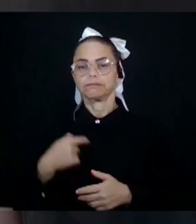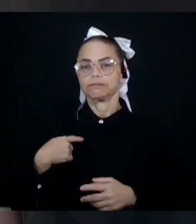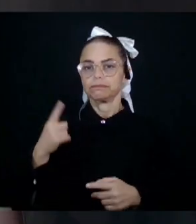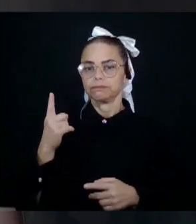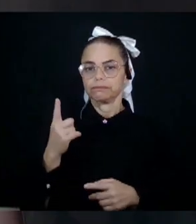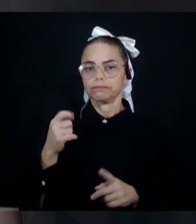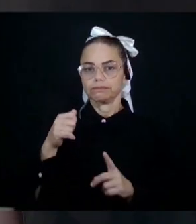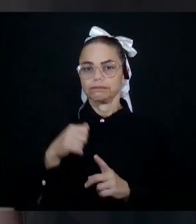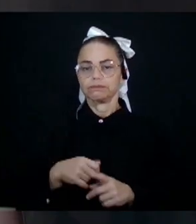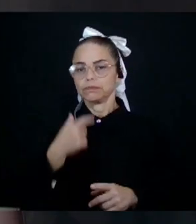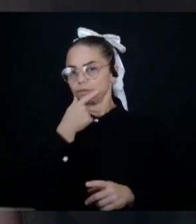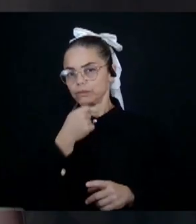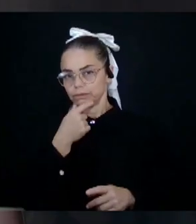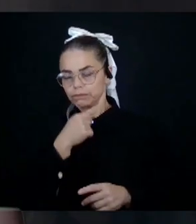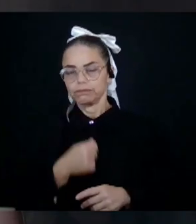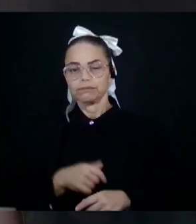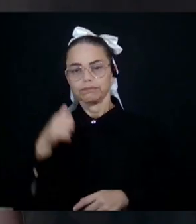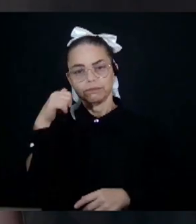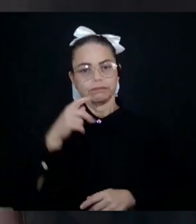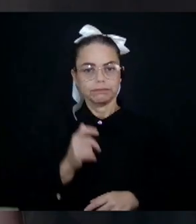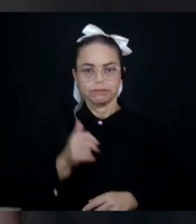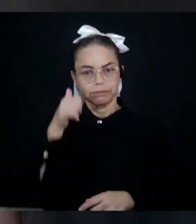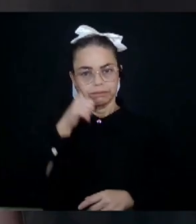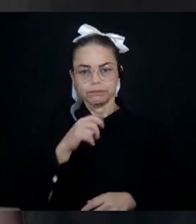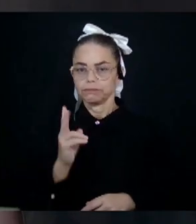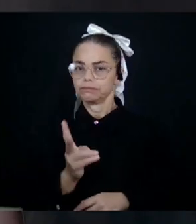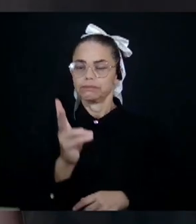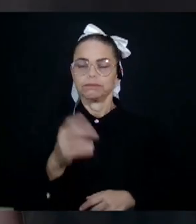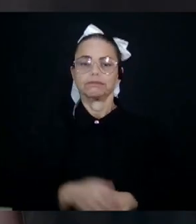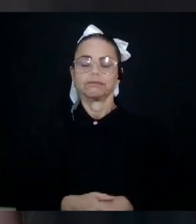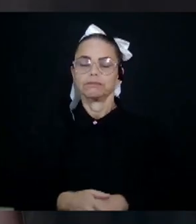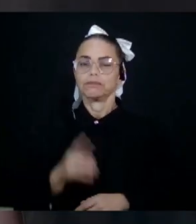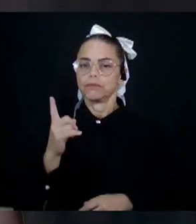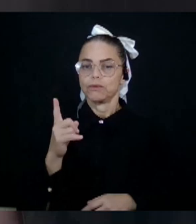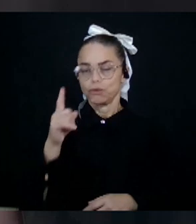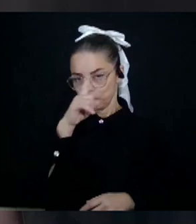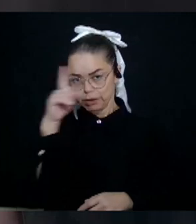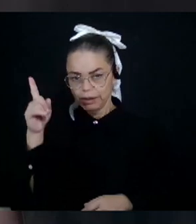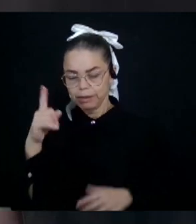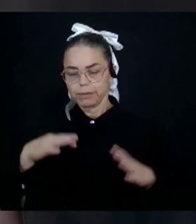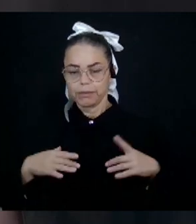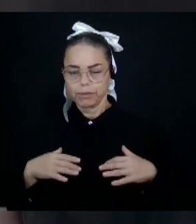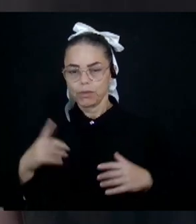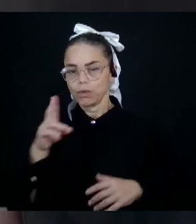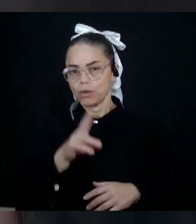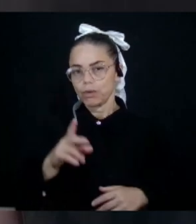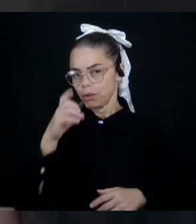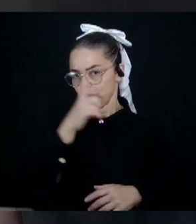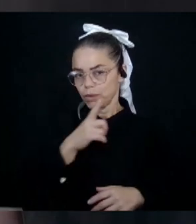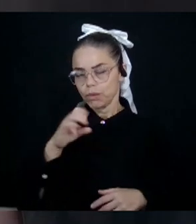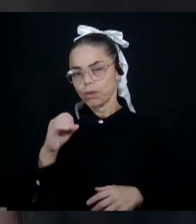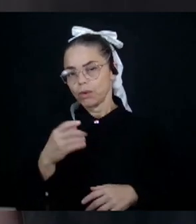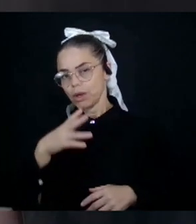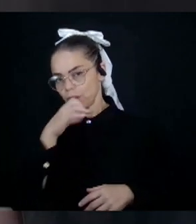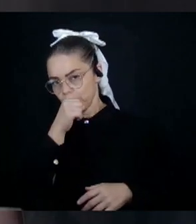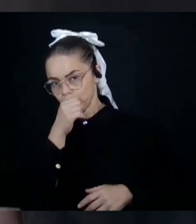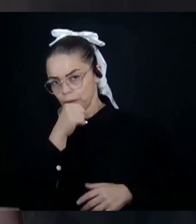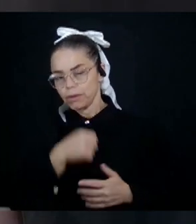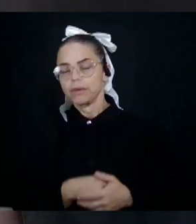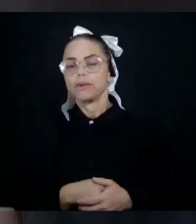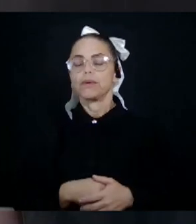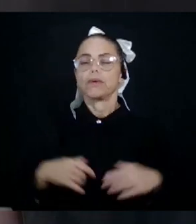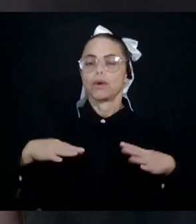para as mulheres nem sempre, utilizando esse domingo ou esse sábado ou esse dia de